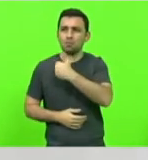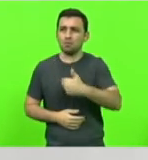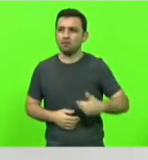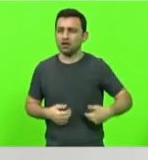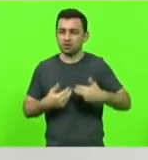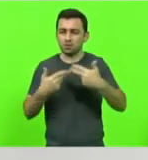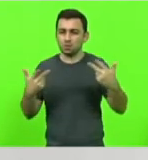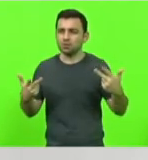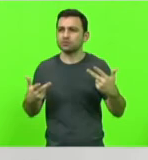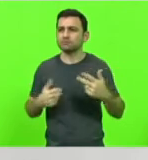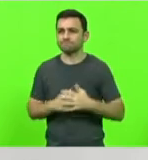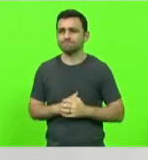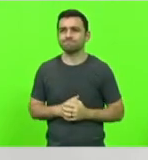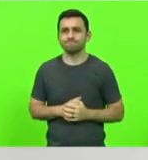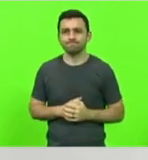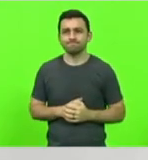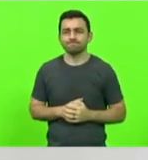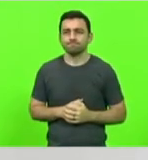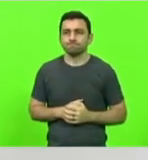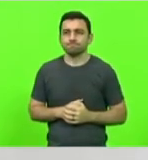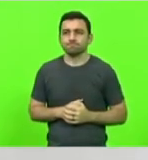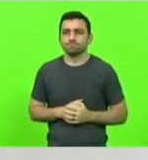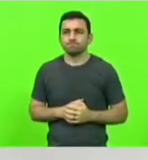isso. Obrigado.